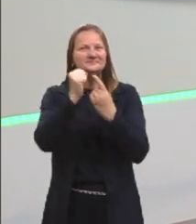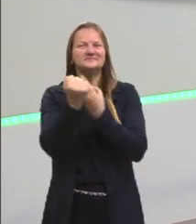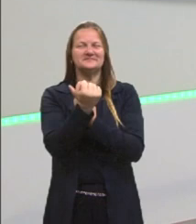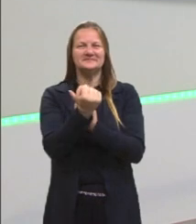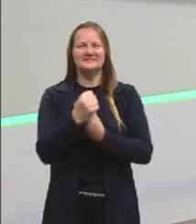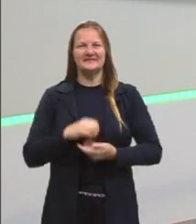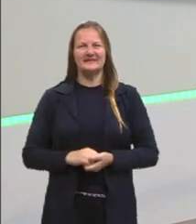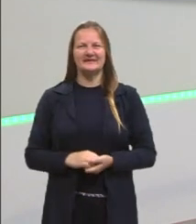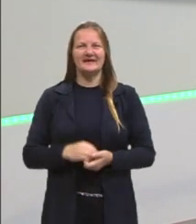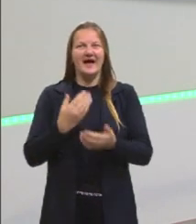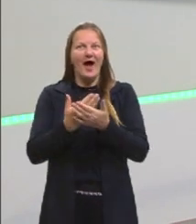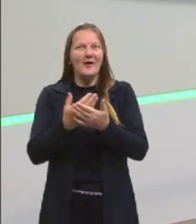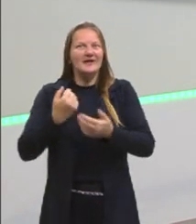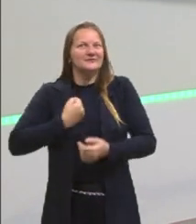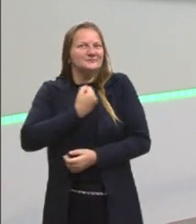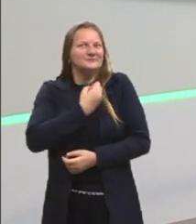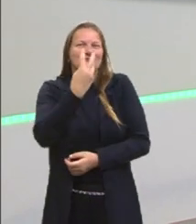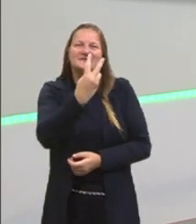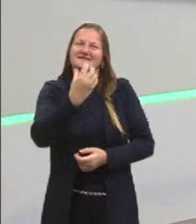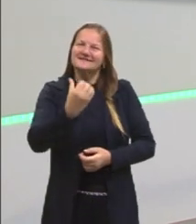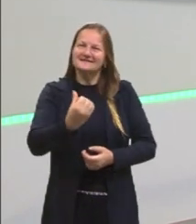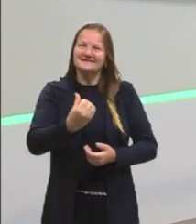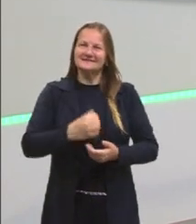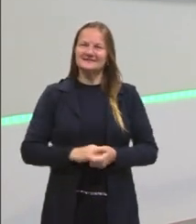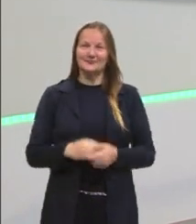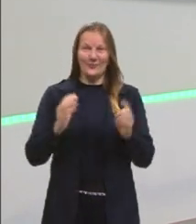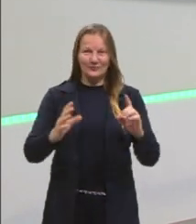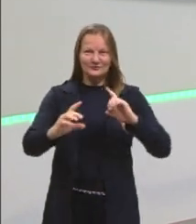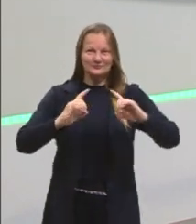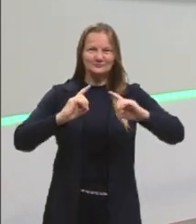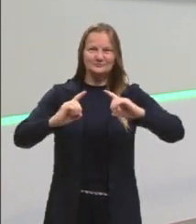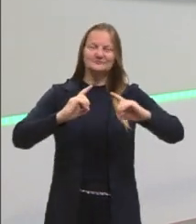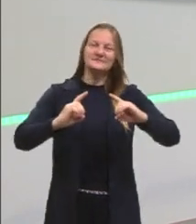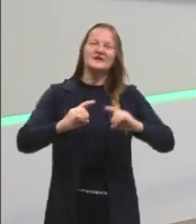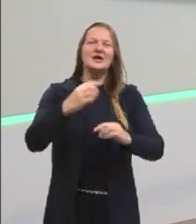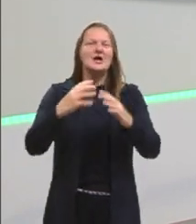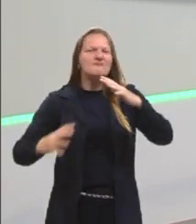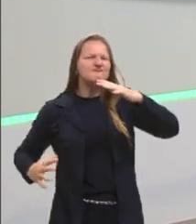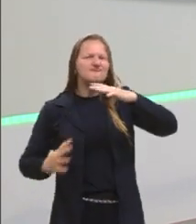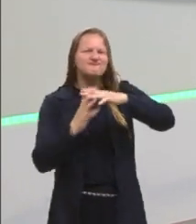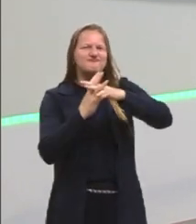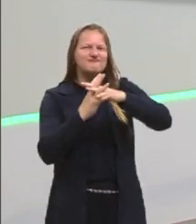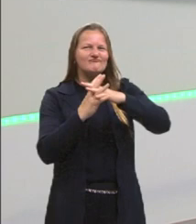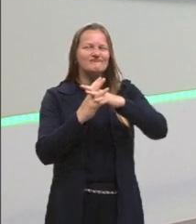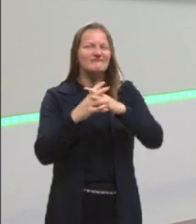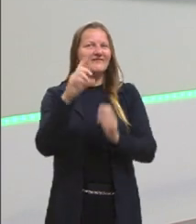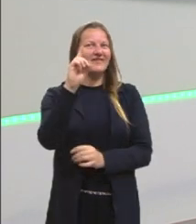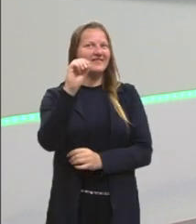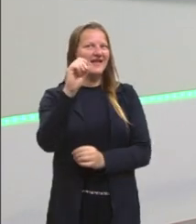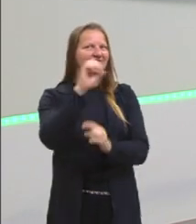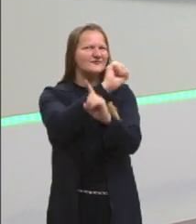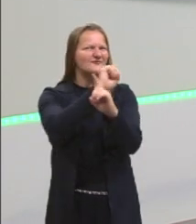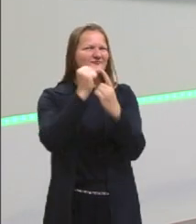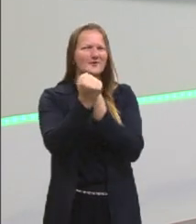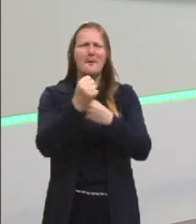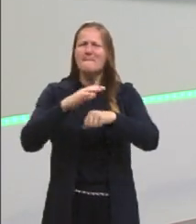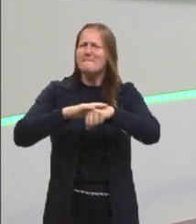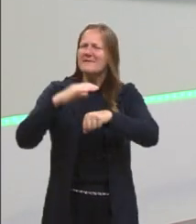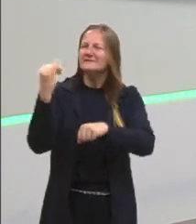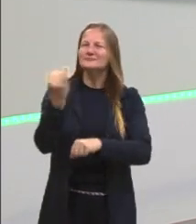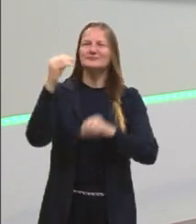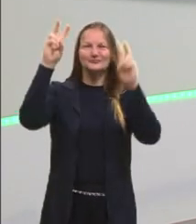na sala de número 26 Olha aí vamos discutir hoje o top 10 em sociologia os 10 principais